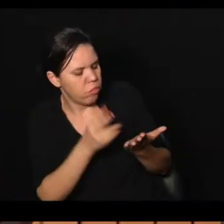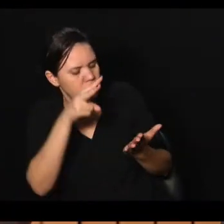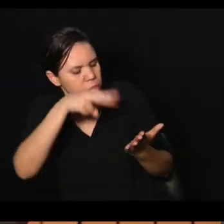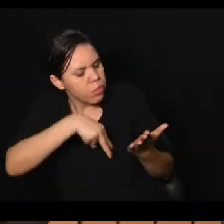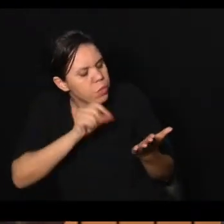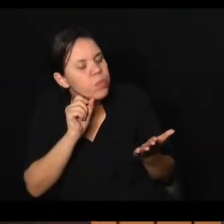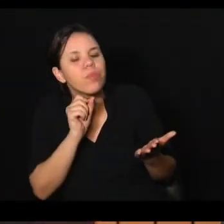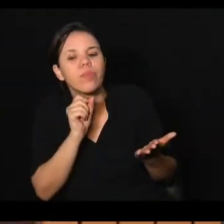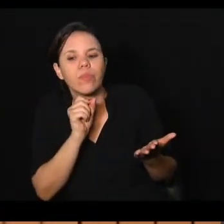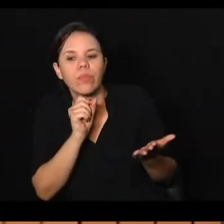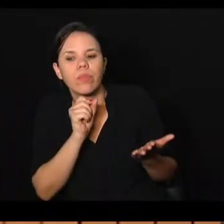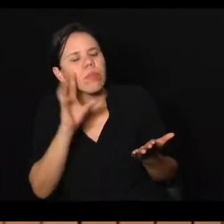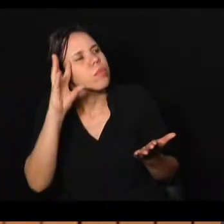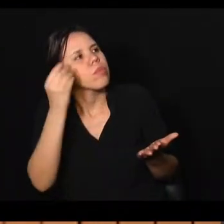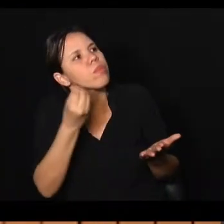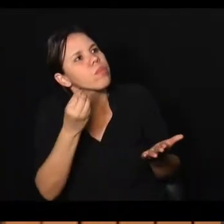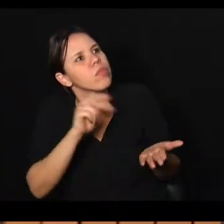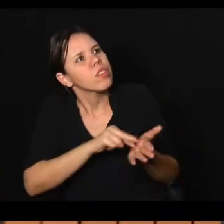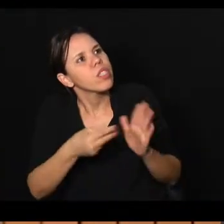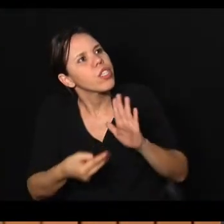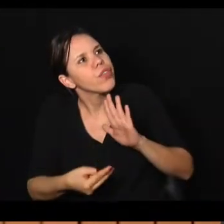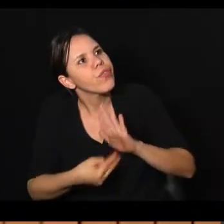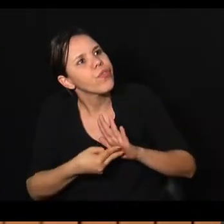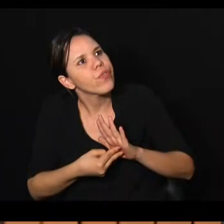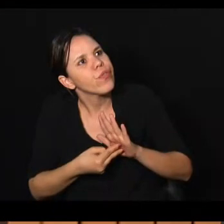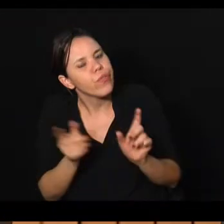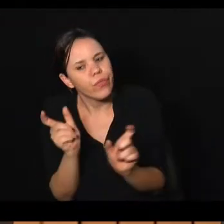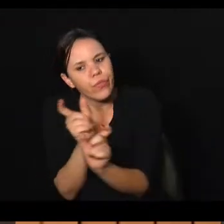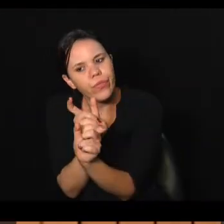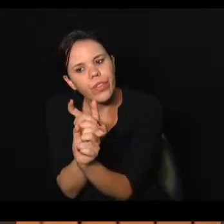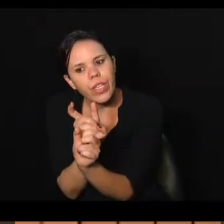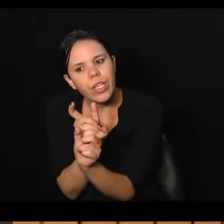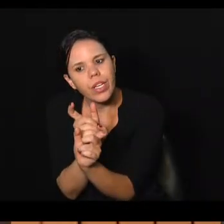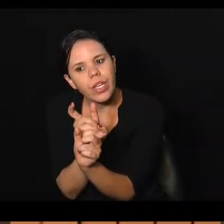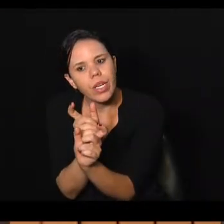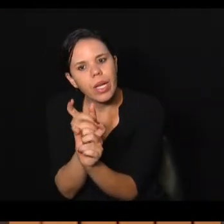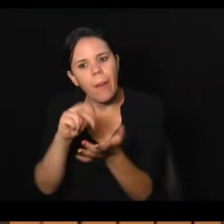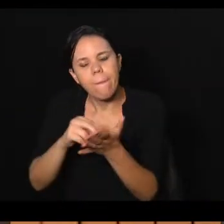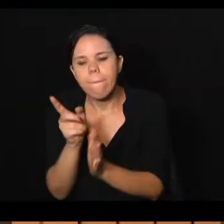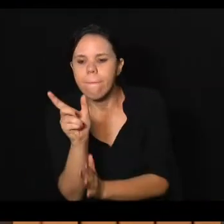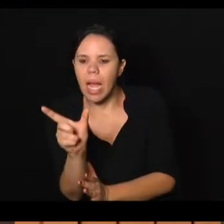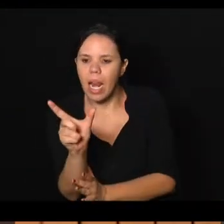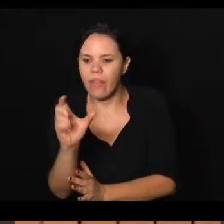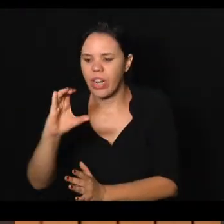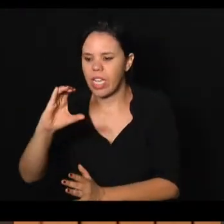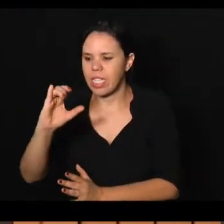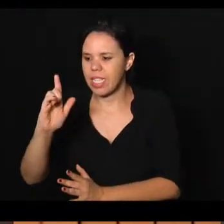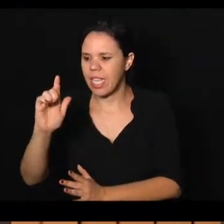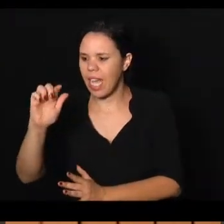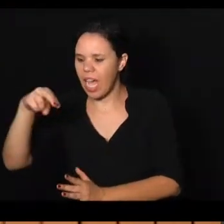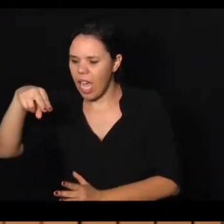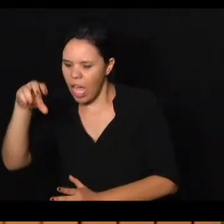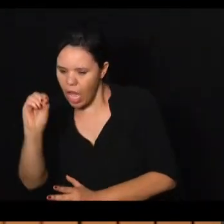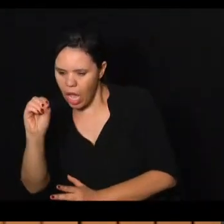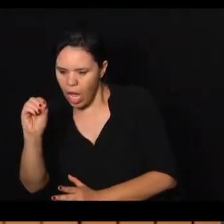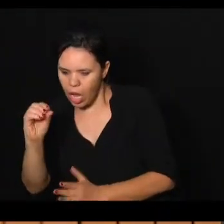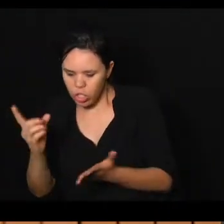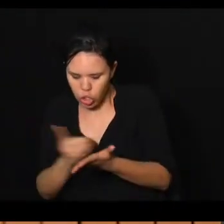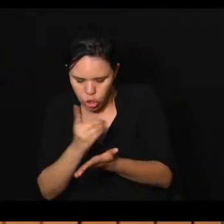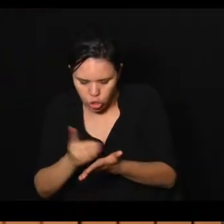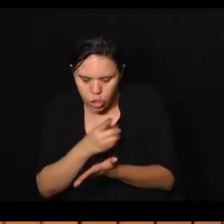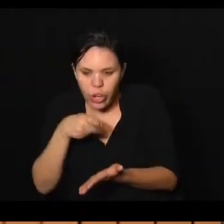dicionário, para entender o sinônimo que significa a palavra cigano, em dicionários brasileiros, o sinônimo